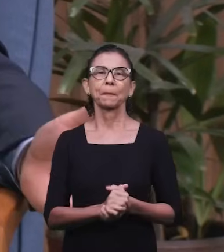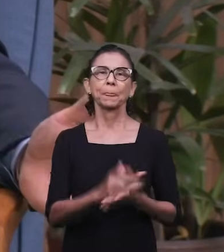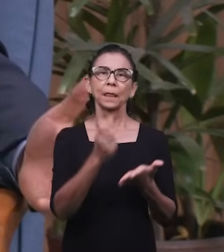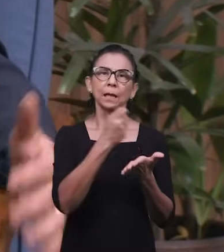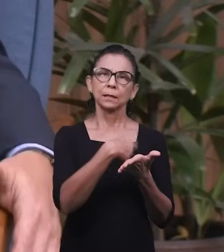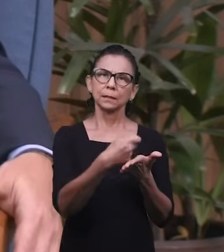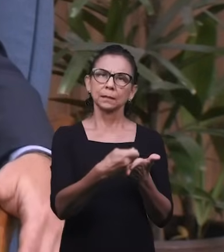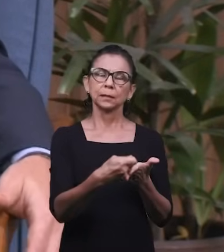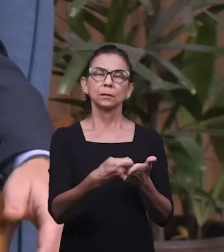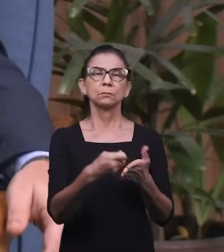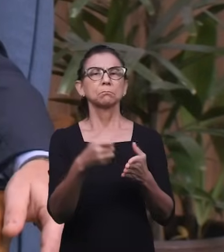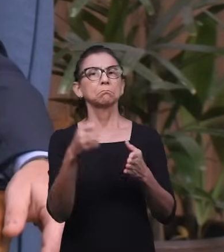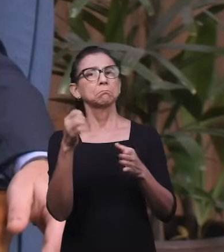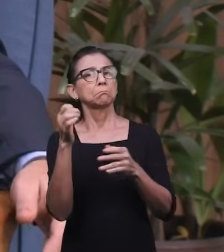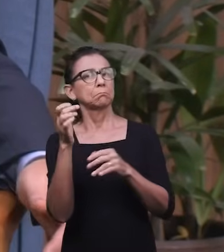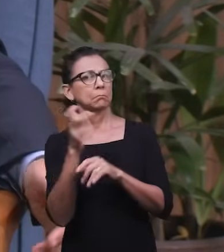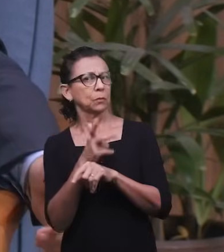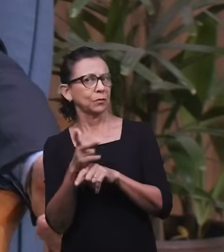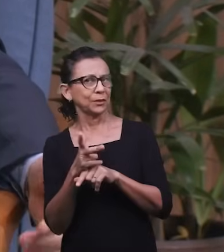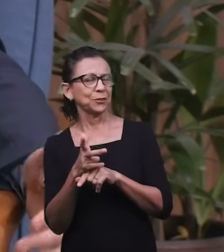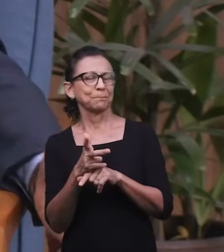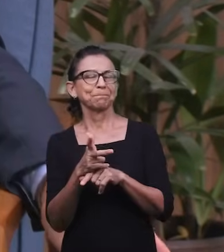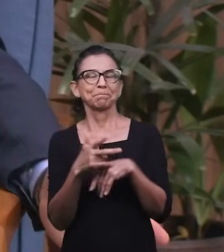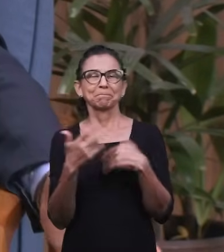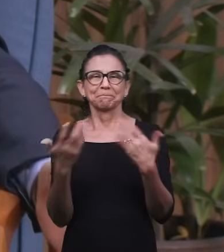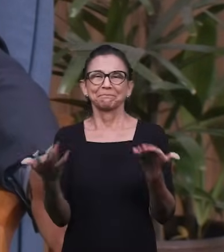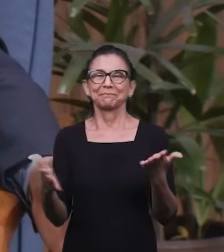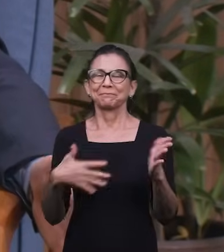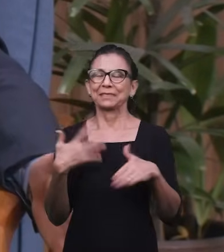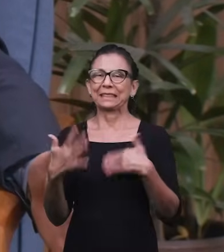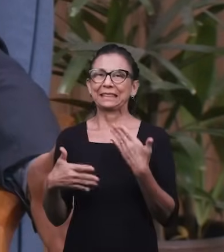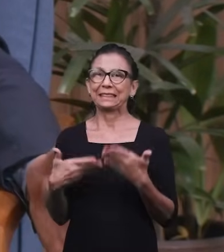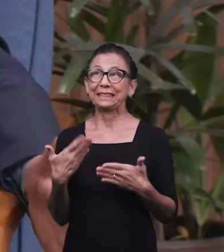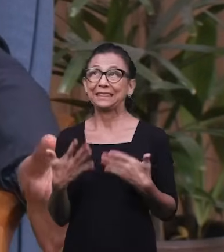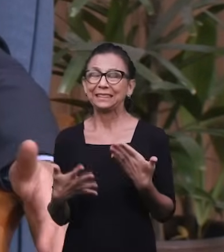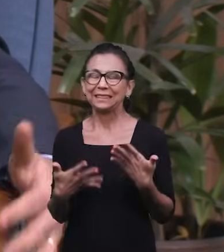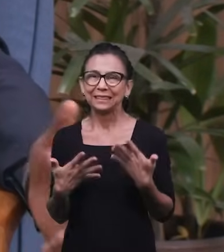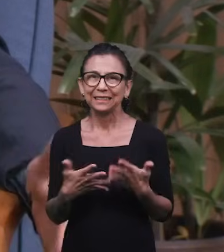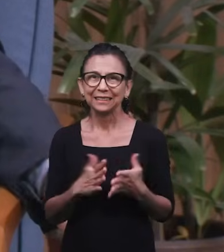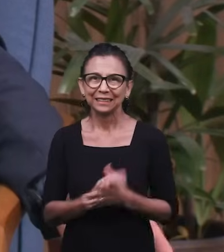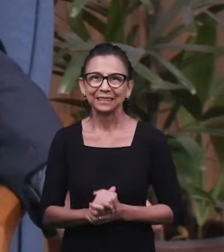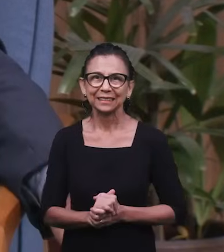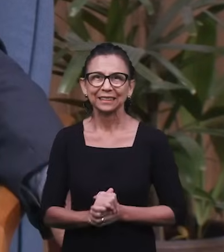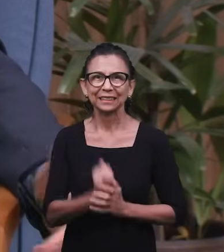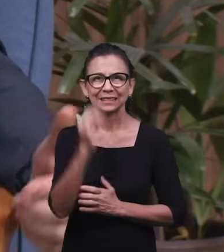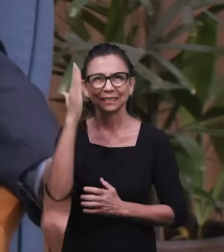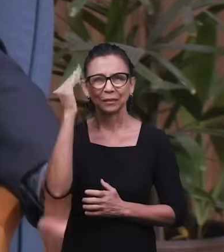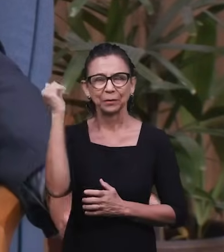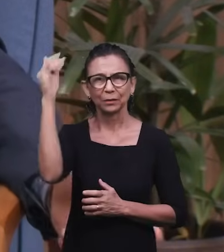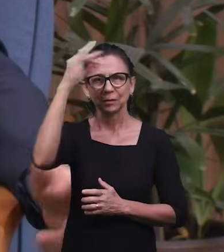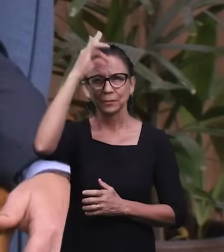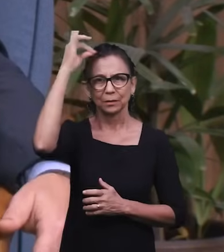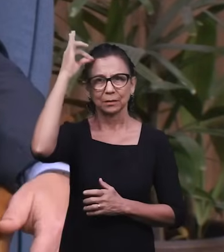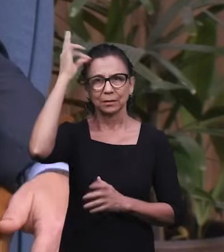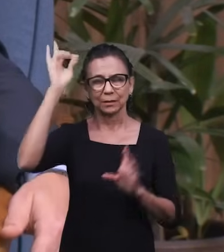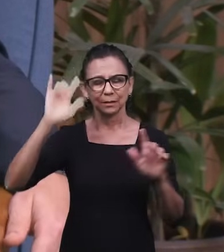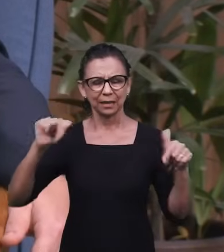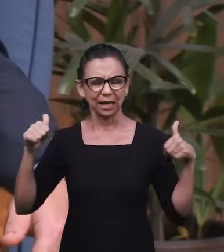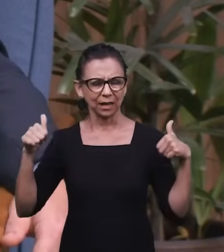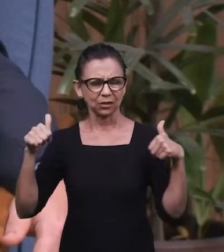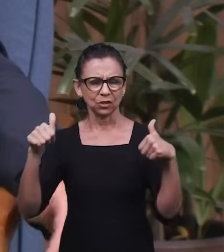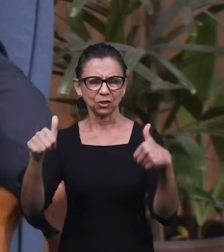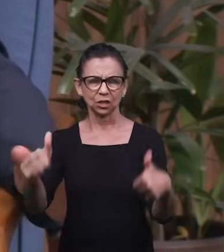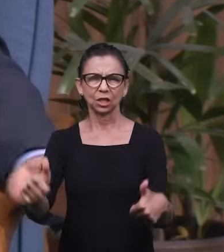escrito, seja na forma de vídeo. E para nós é uma alegria saber que o Espírito Santo de Deus continua realizando uma grande